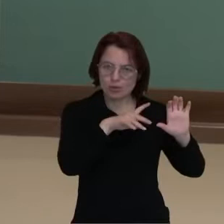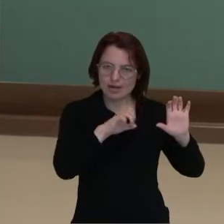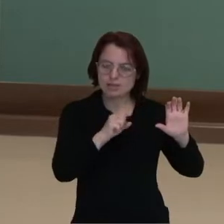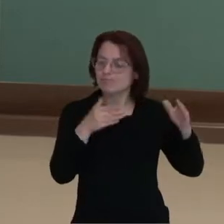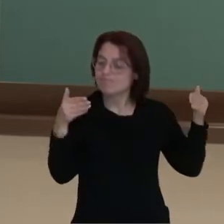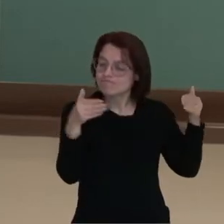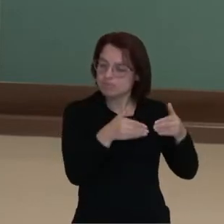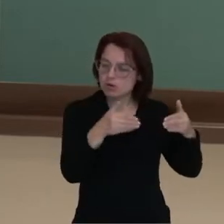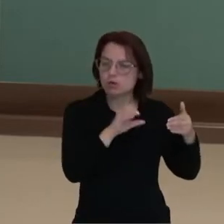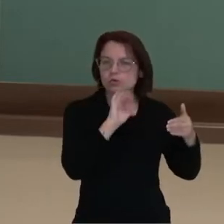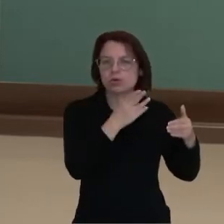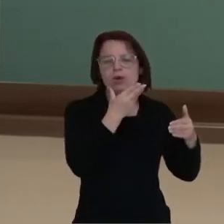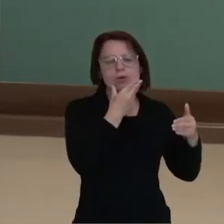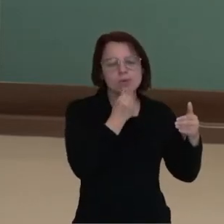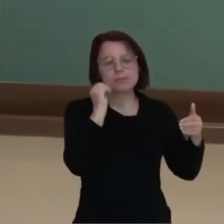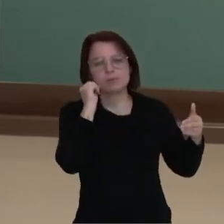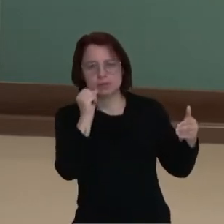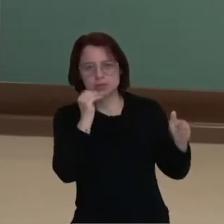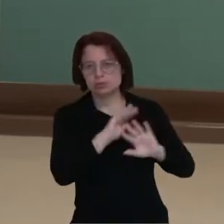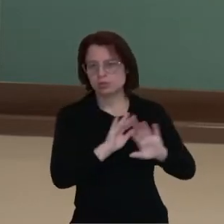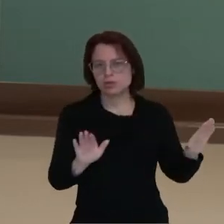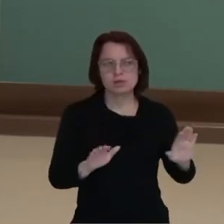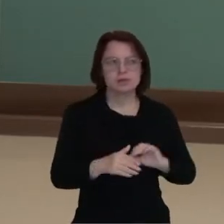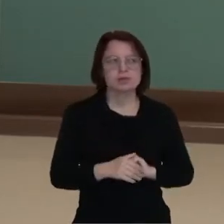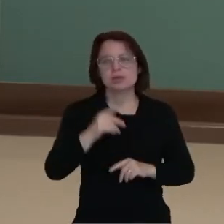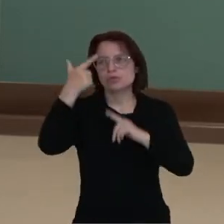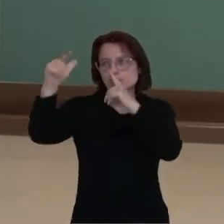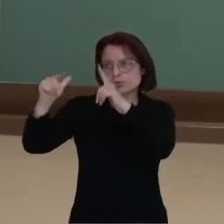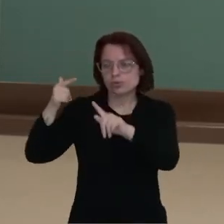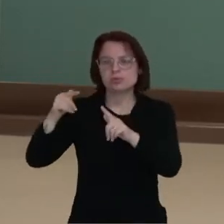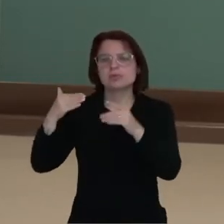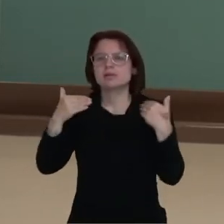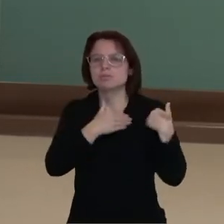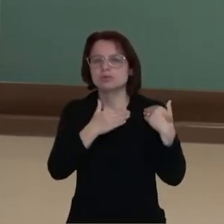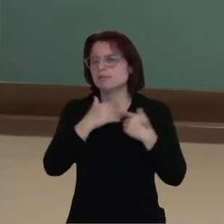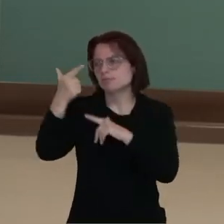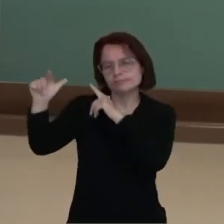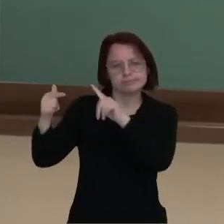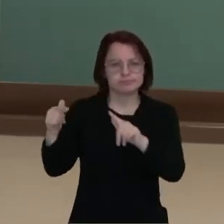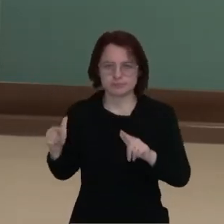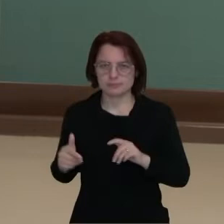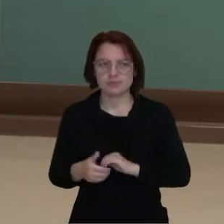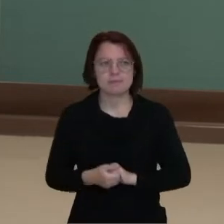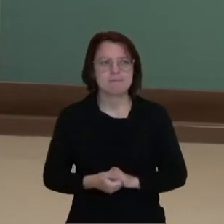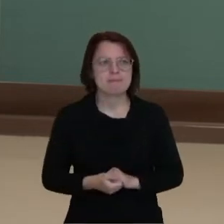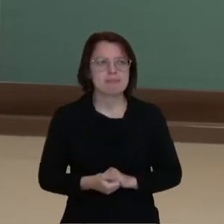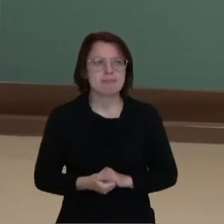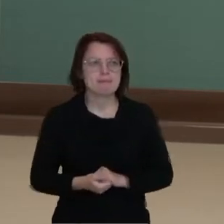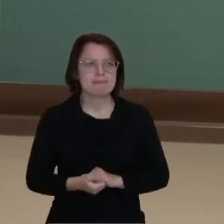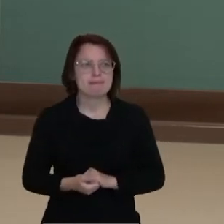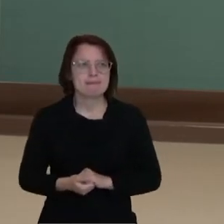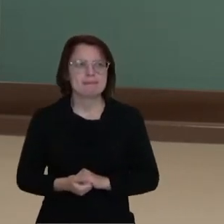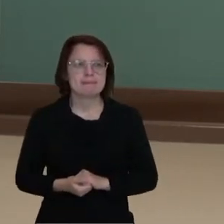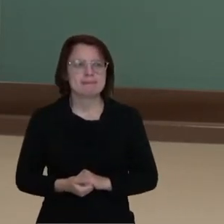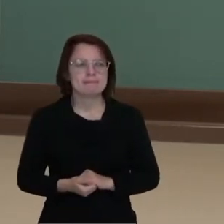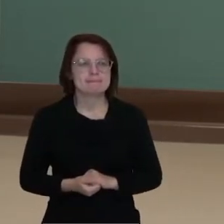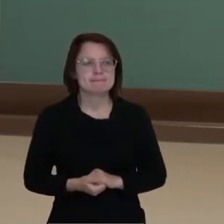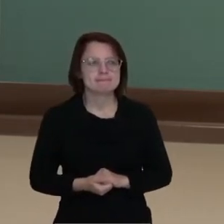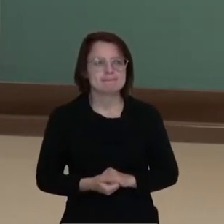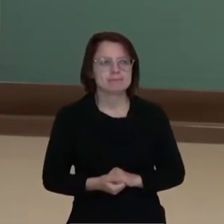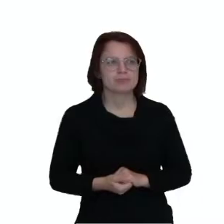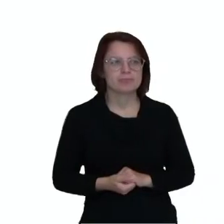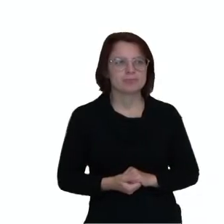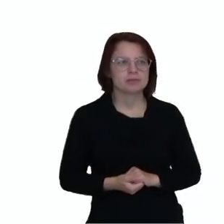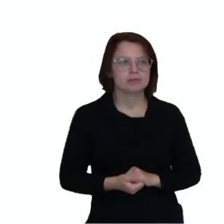dar as características sexuais. Os outros cromossomos são chamados de autossômicos, tá?